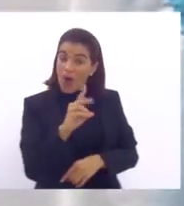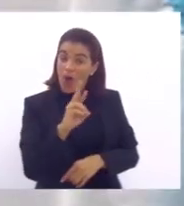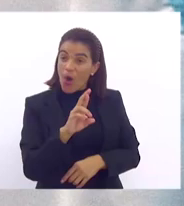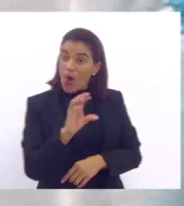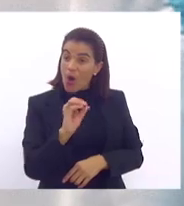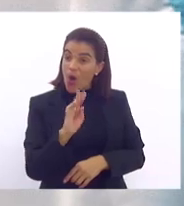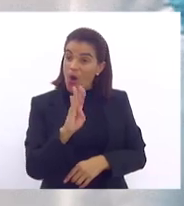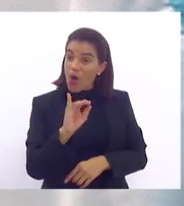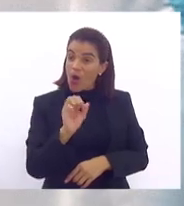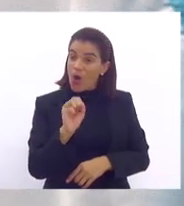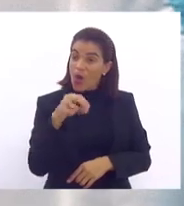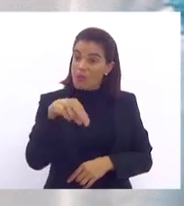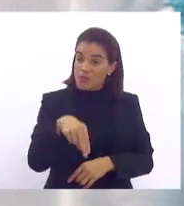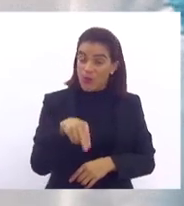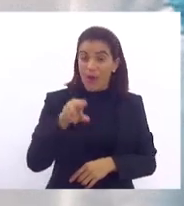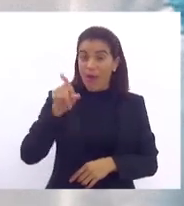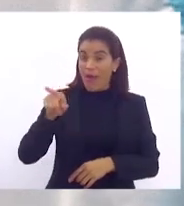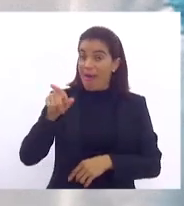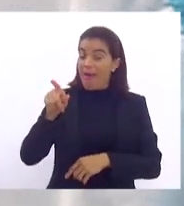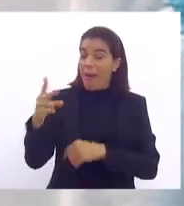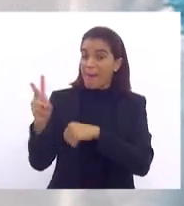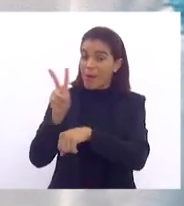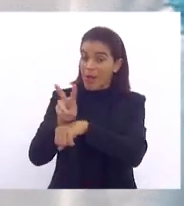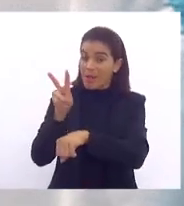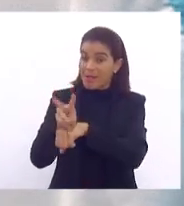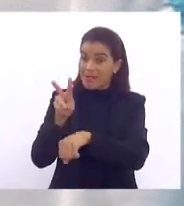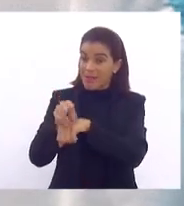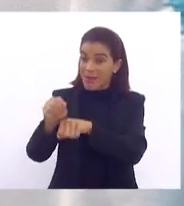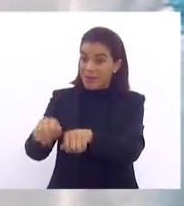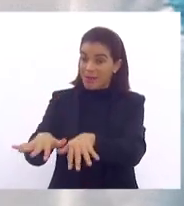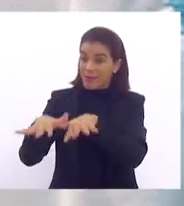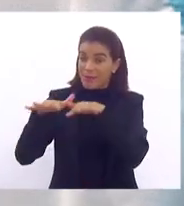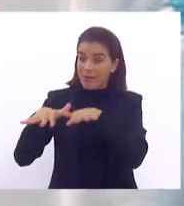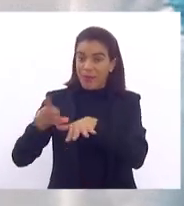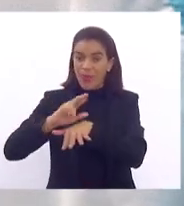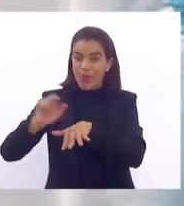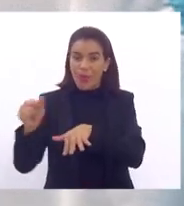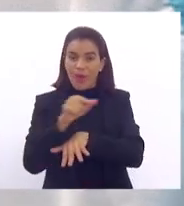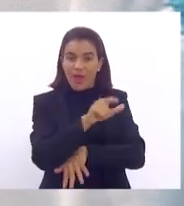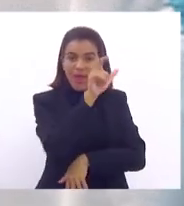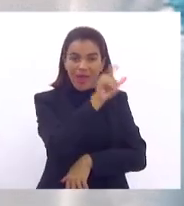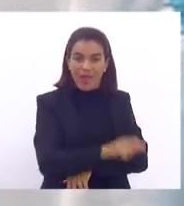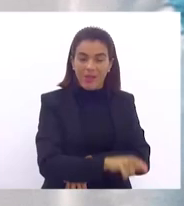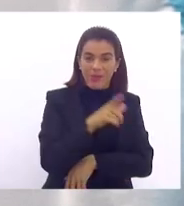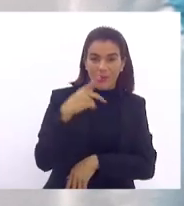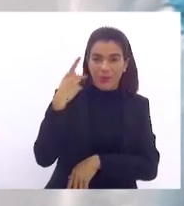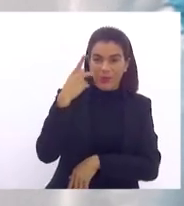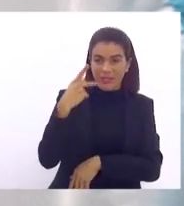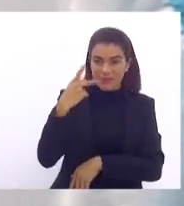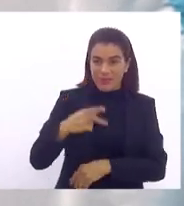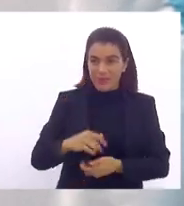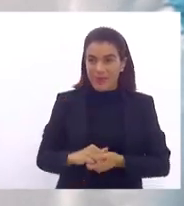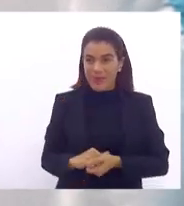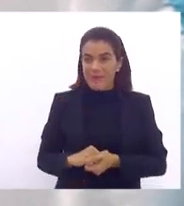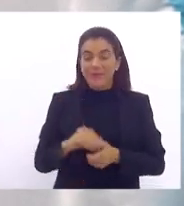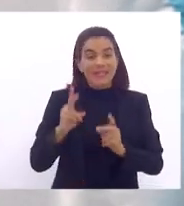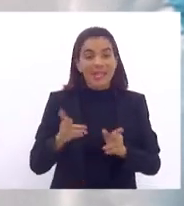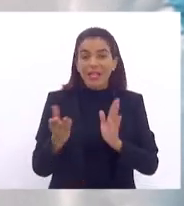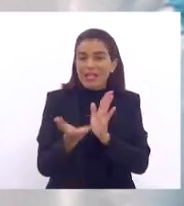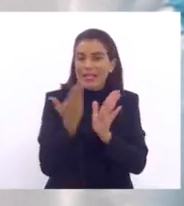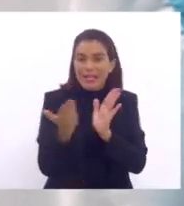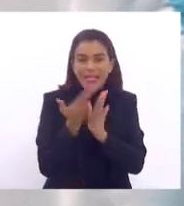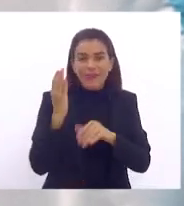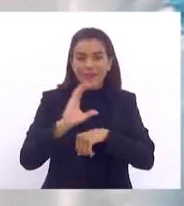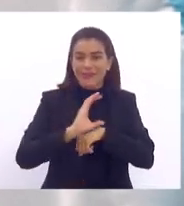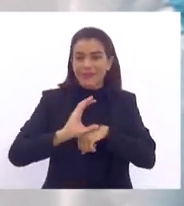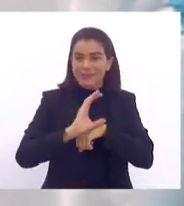do do Parlamento e não é do parlamentar Então isso é um conceito básico de Direito Constitucional tá em todo livro Direito Constitucional mas às vezes no dia a